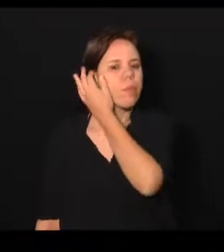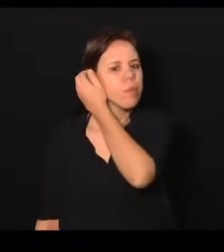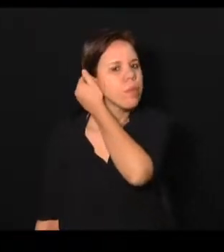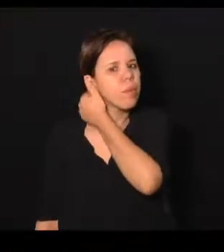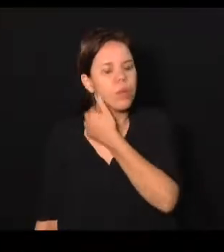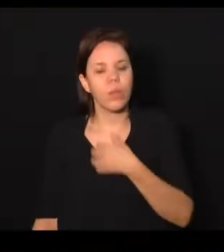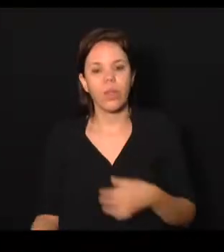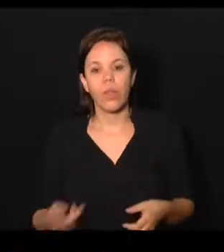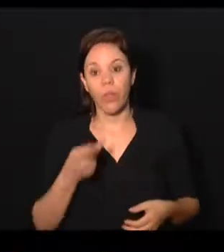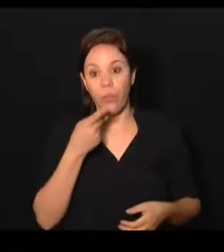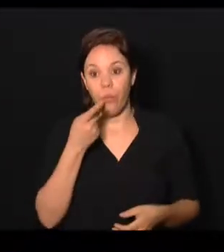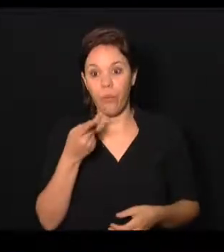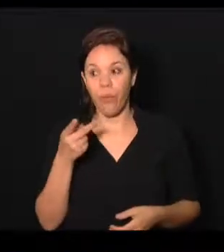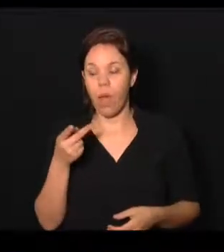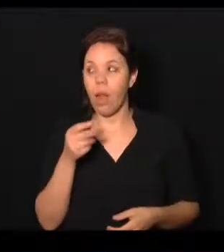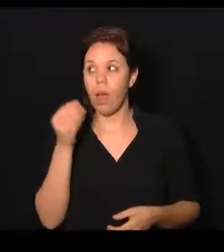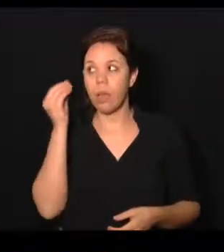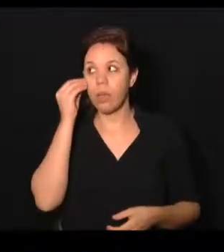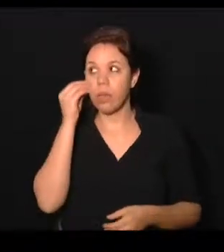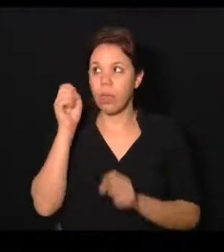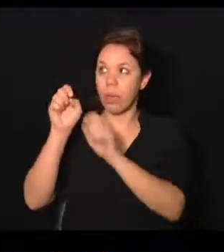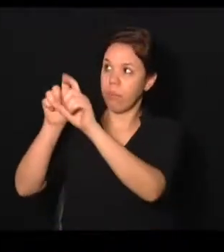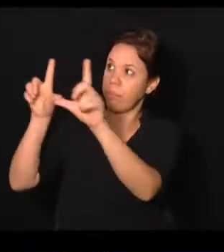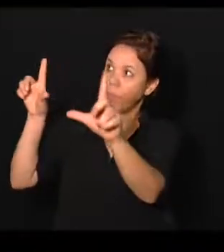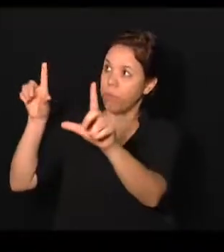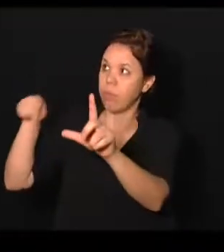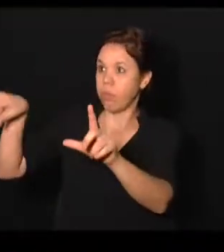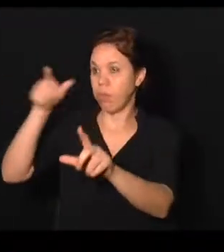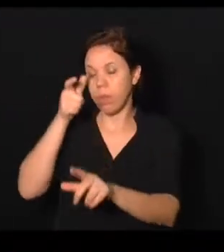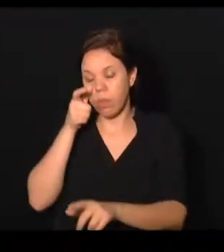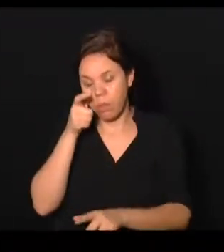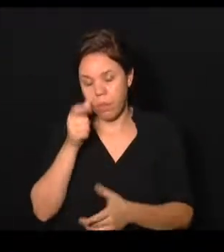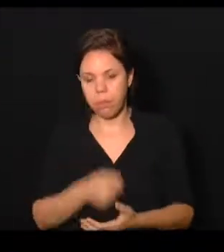Bom, eu vou falando enquanto ela tenta colocar aí para vocês. E então,